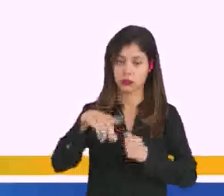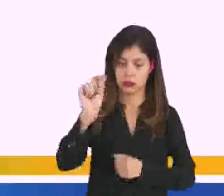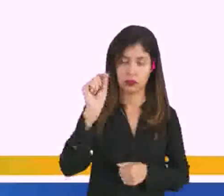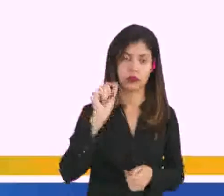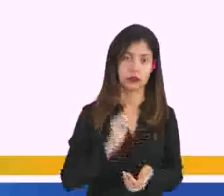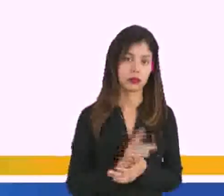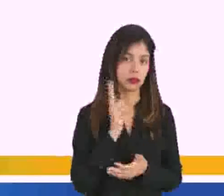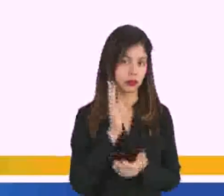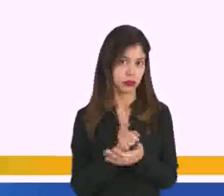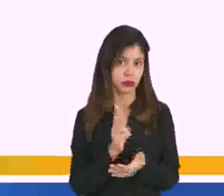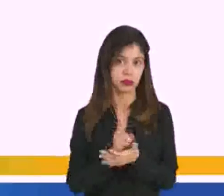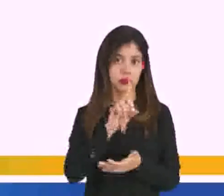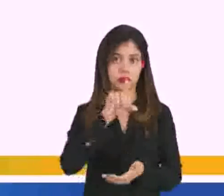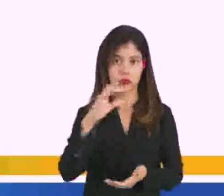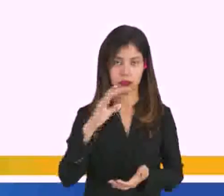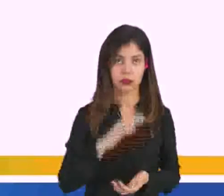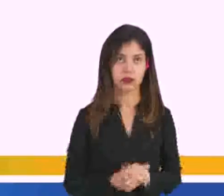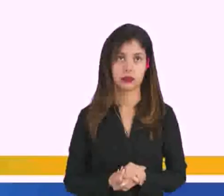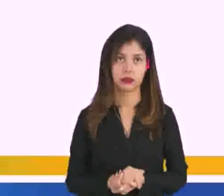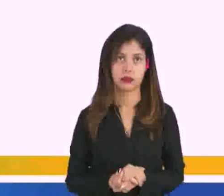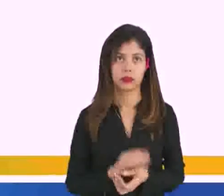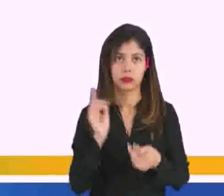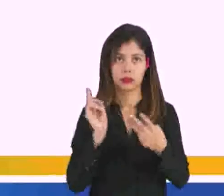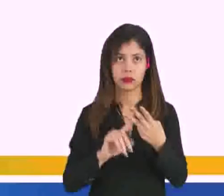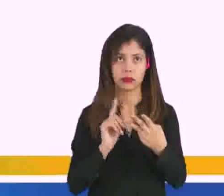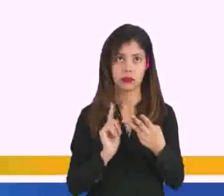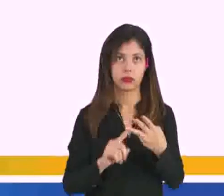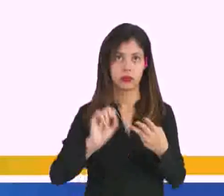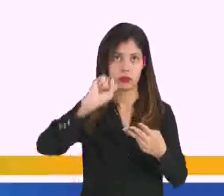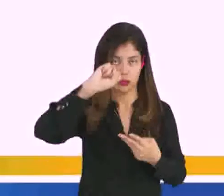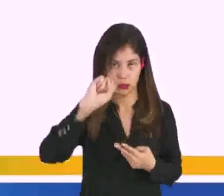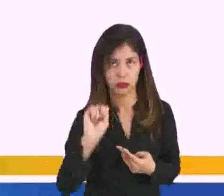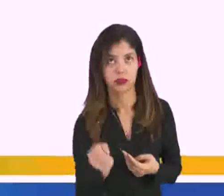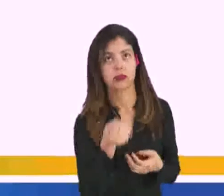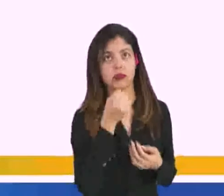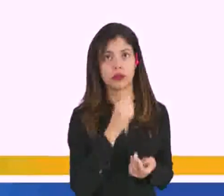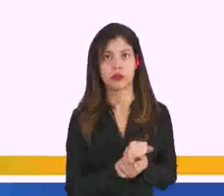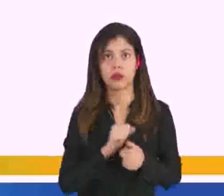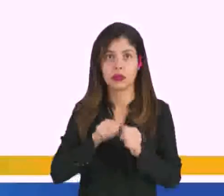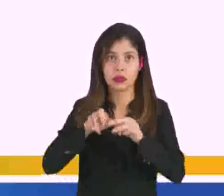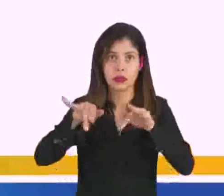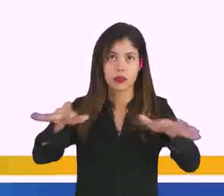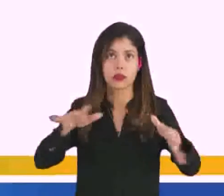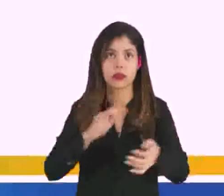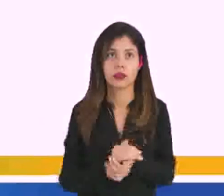eleitores selecionados são de uma mesma classe social. Agora, a terceira seria uma escolha desses